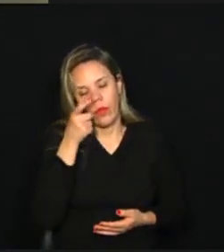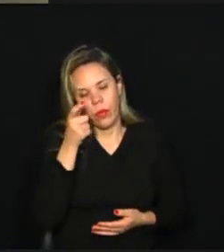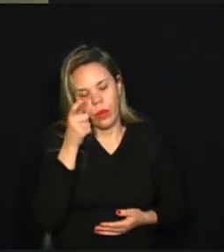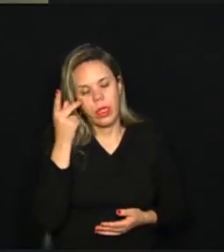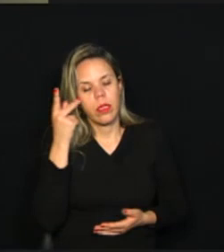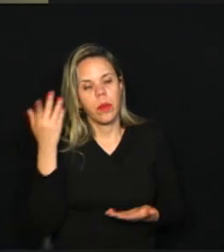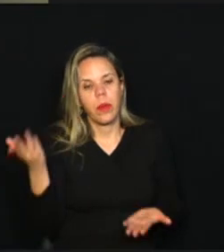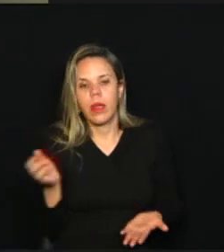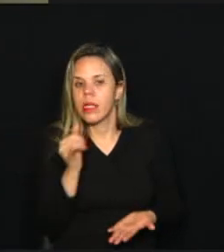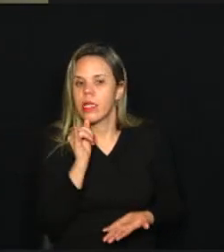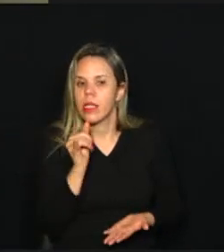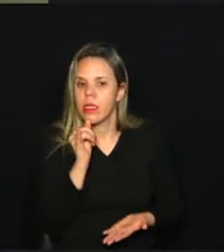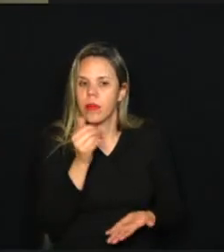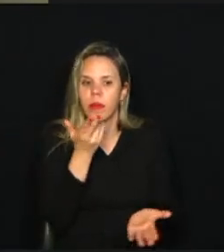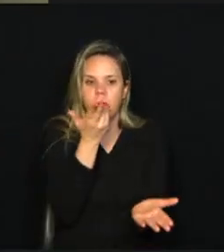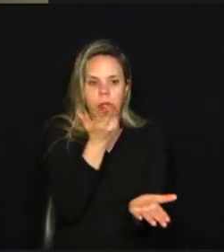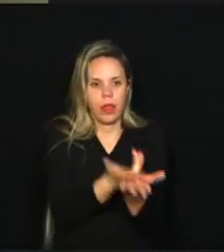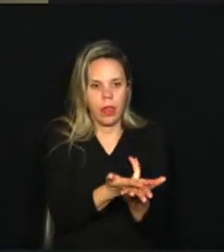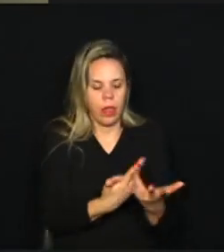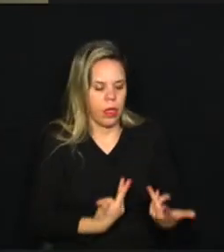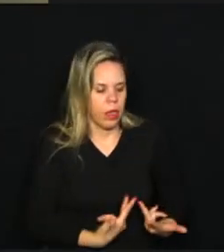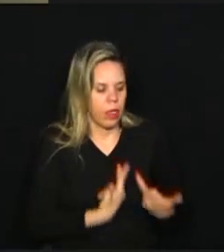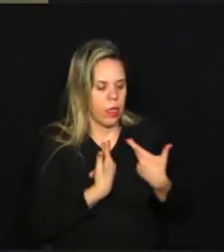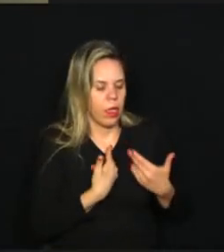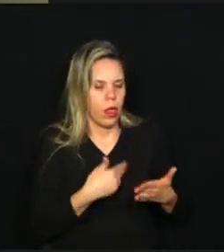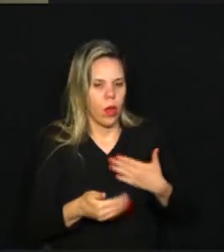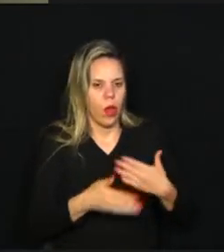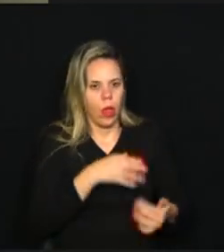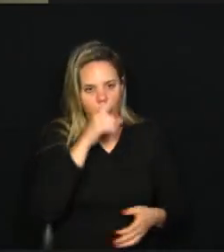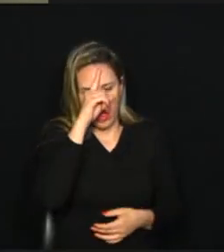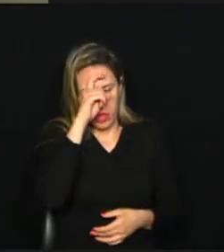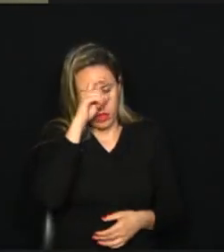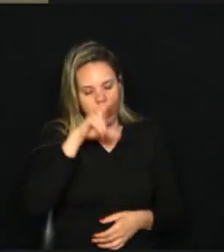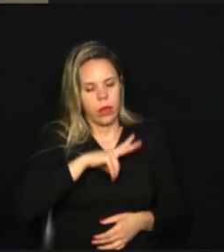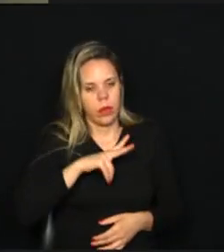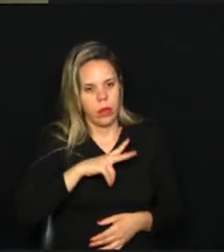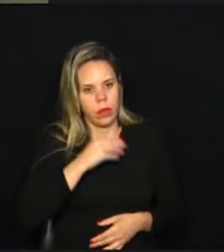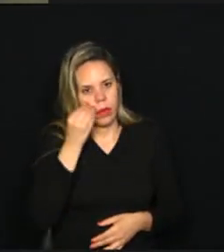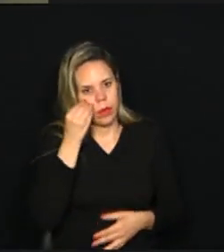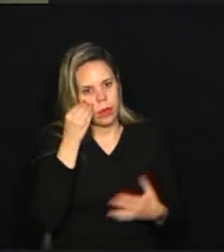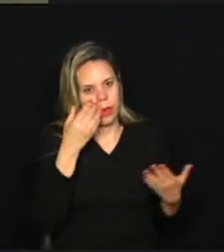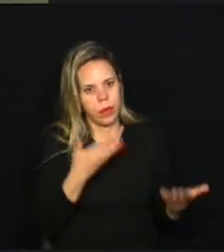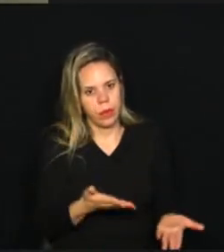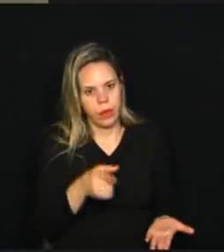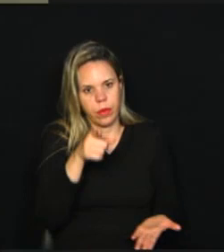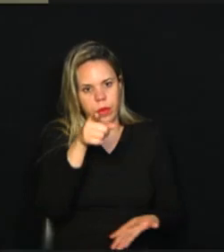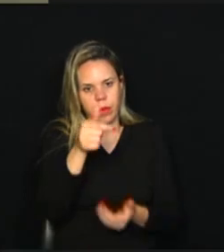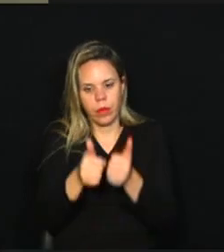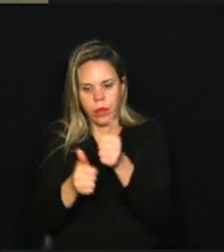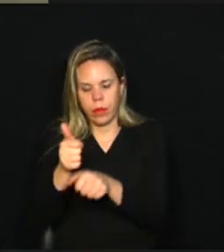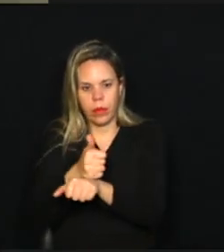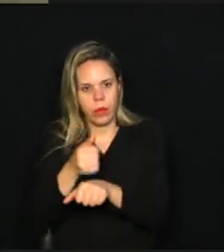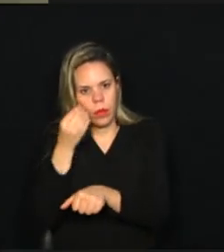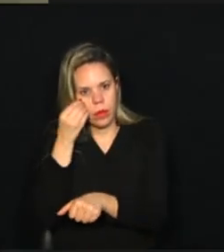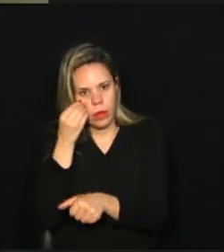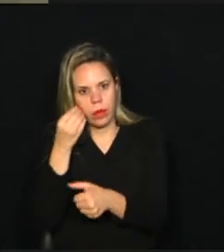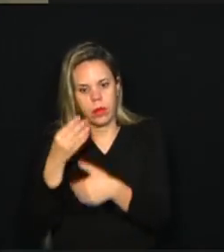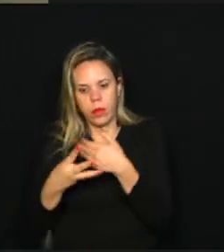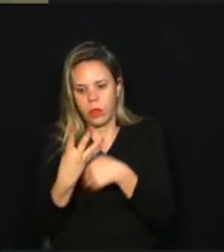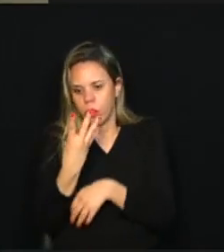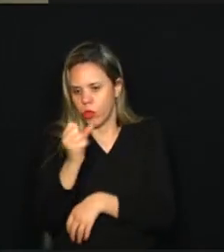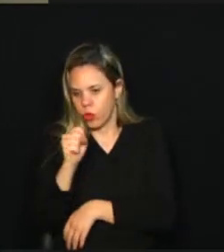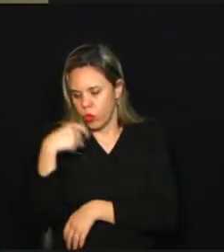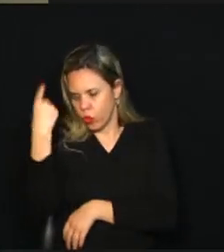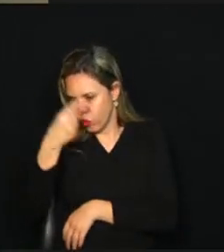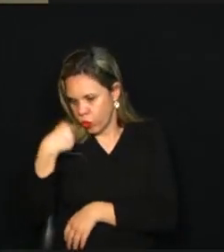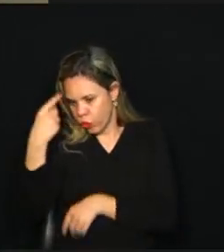por exemplo, interna para fazer uma cirurgia em qualquer hospital privado, você vai ser testado. Se você é um jogador de futebol, você está sendo testado a cada 48 horas